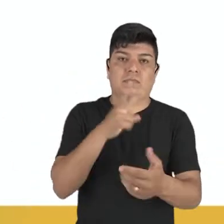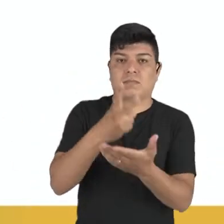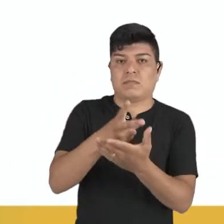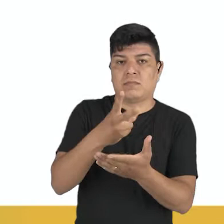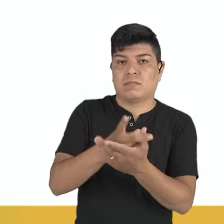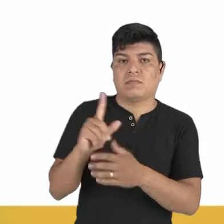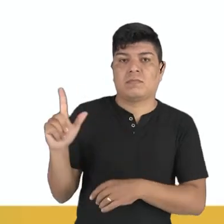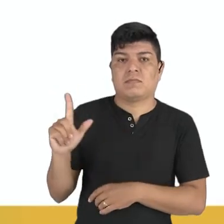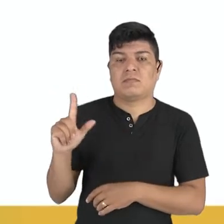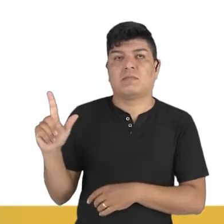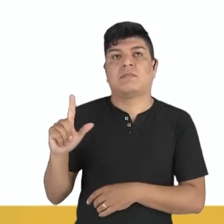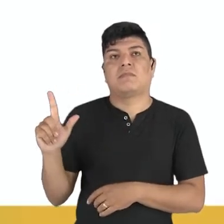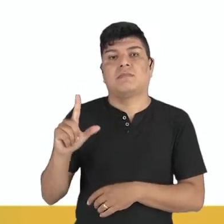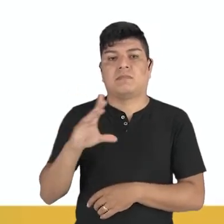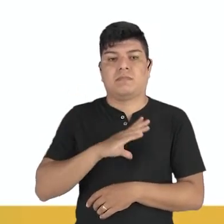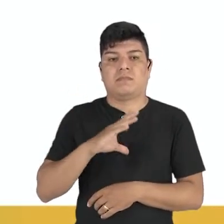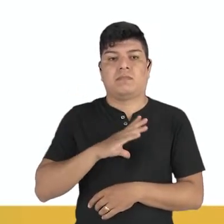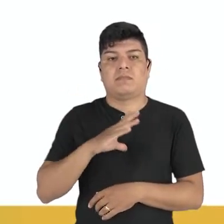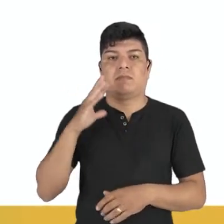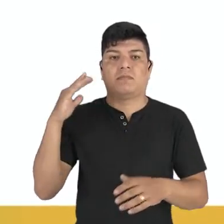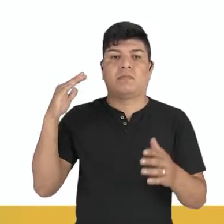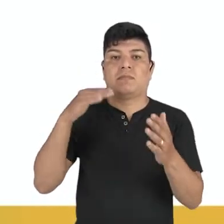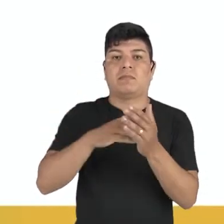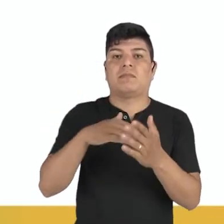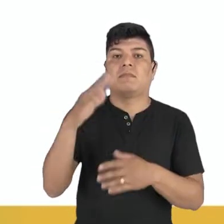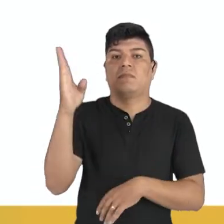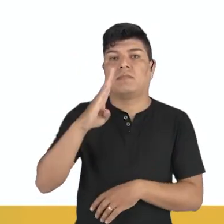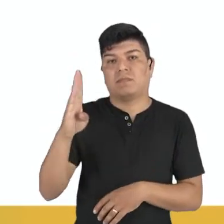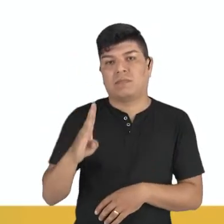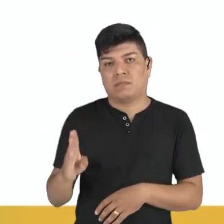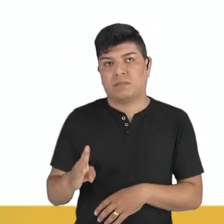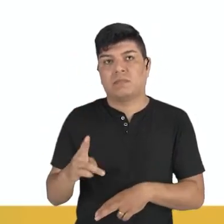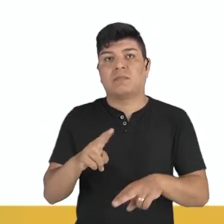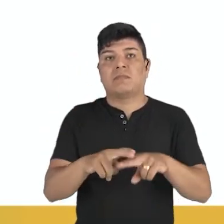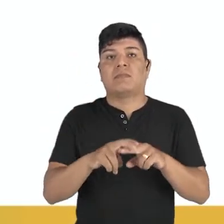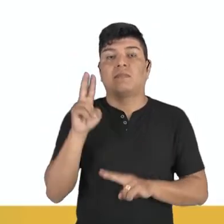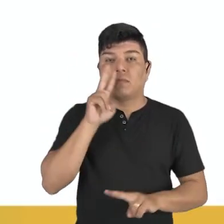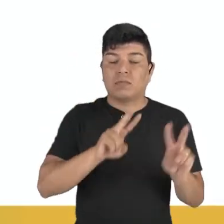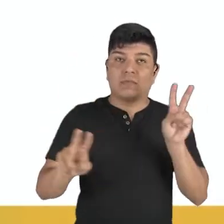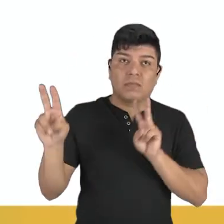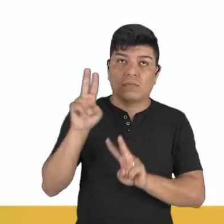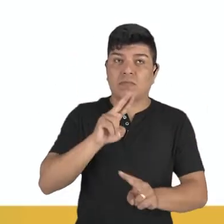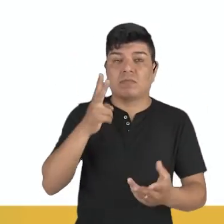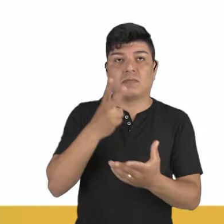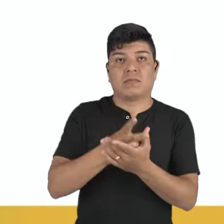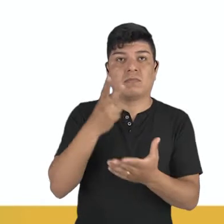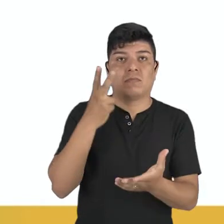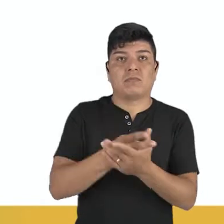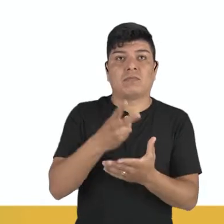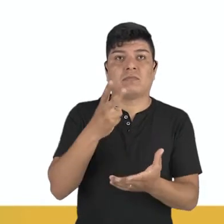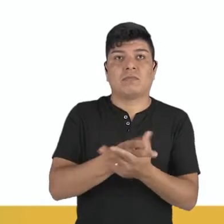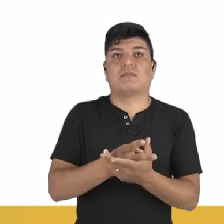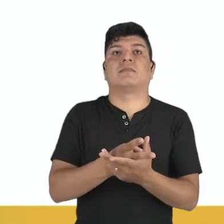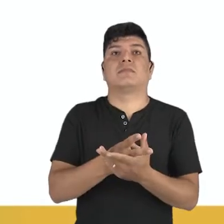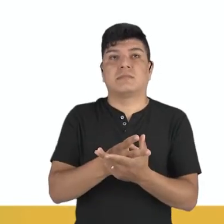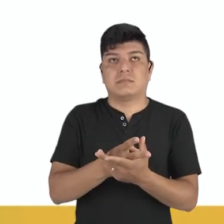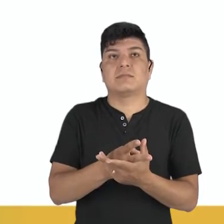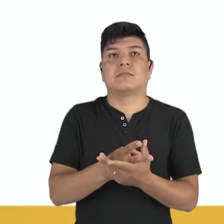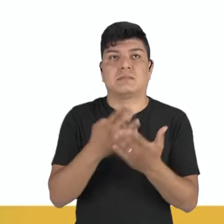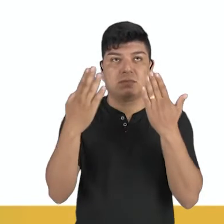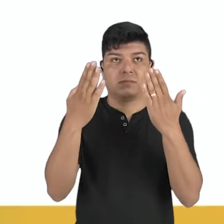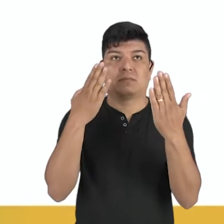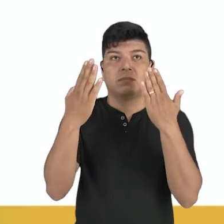tempo sempre da literatura portuguesa para literatura brasileira mas aí vocês podem visualizar que sempre vai existir uma correlação